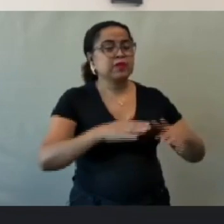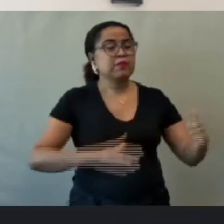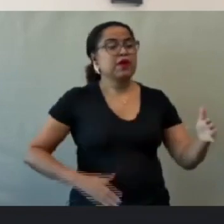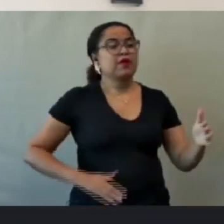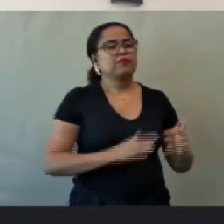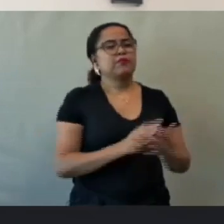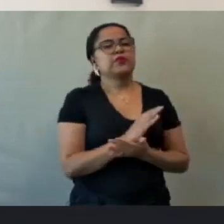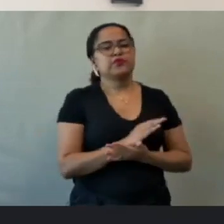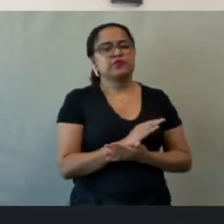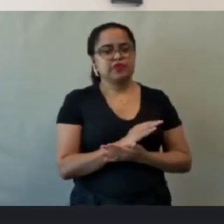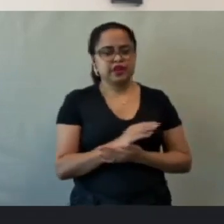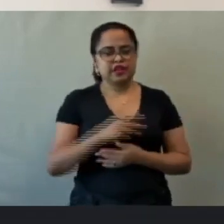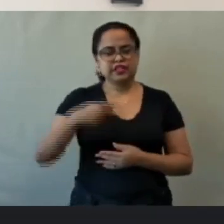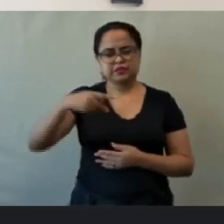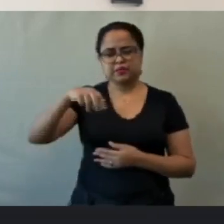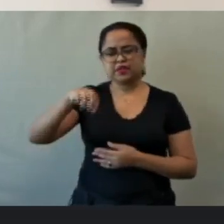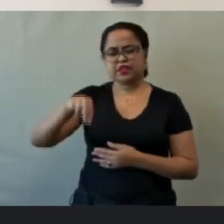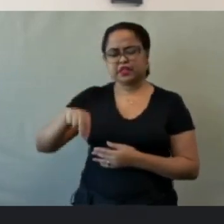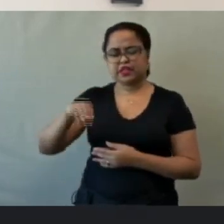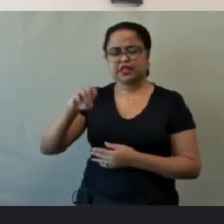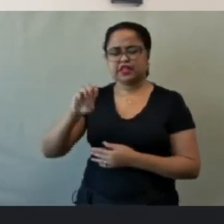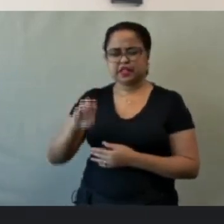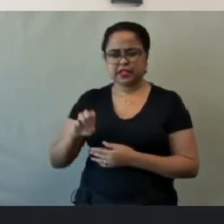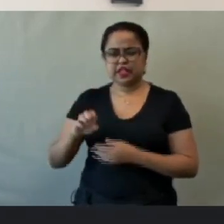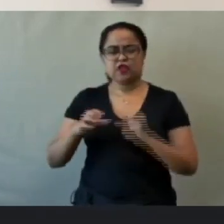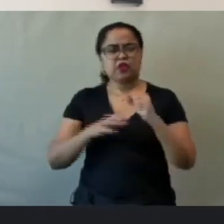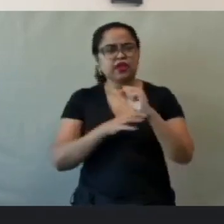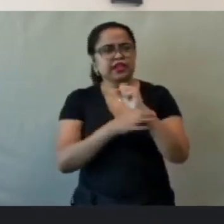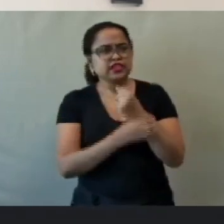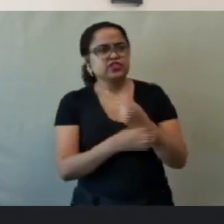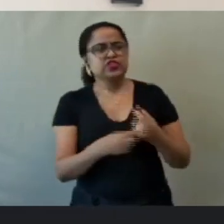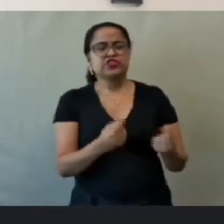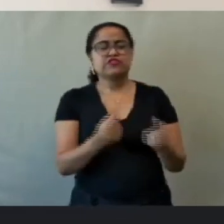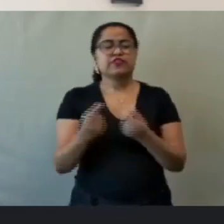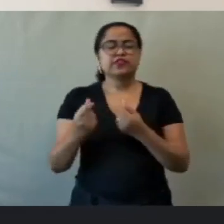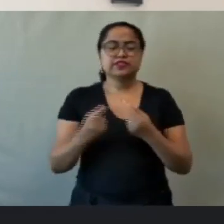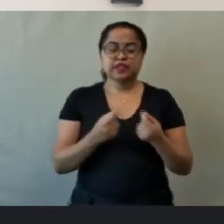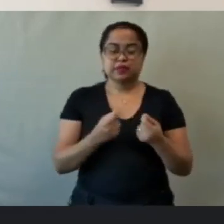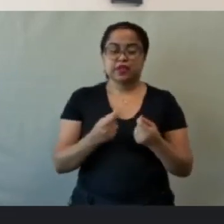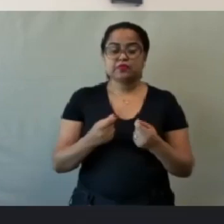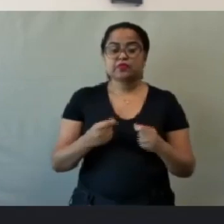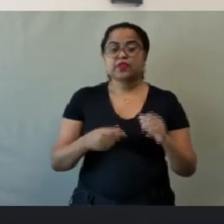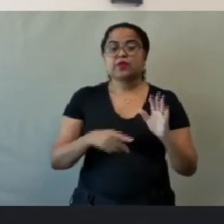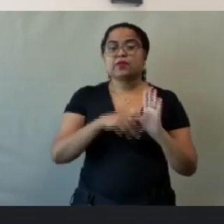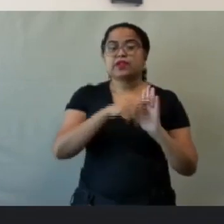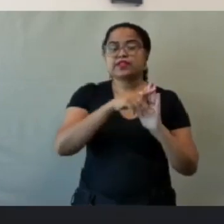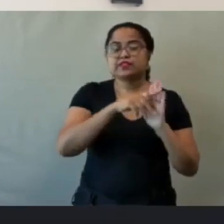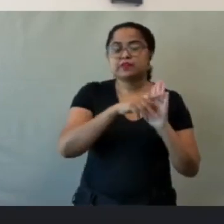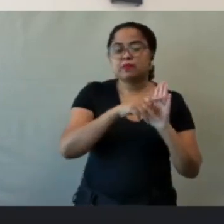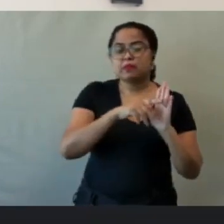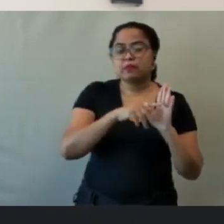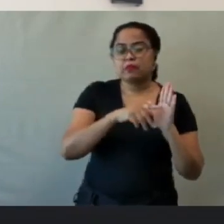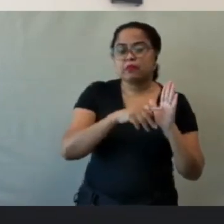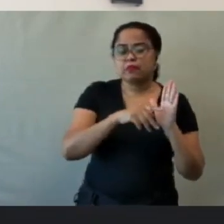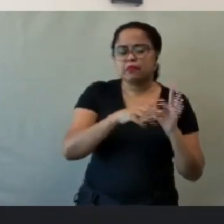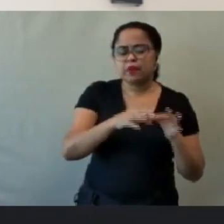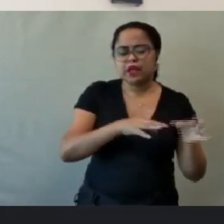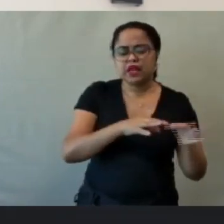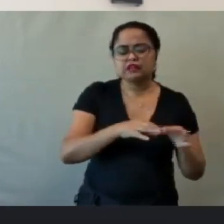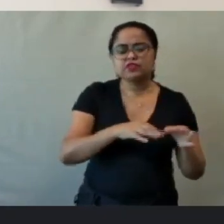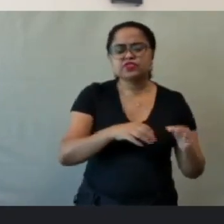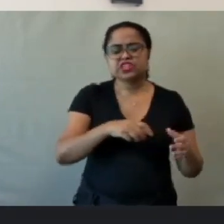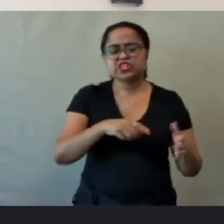Plano Nacional de Educação com a garantia de financiamento, para que esse plano seja, de fato, executado ao longo desse período